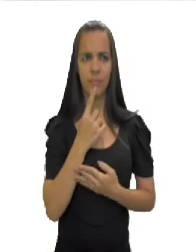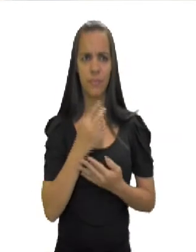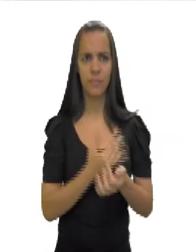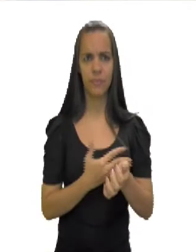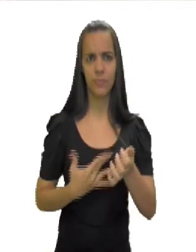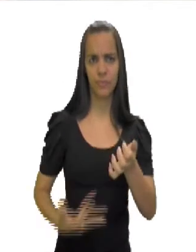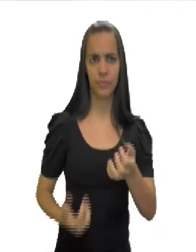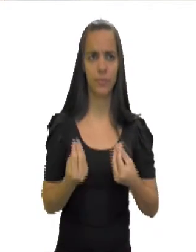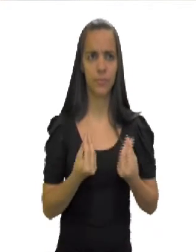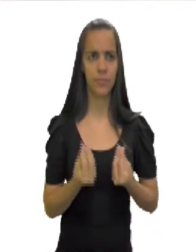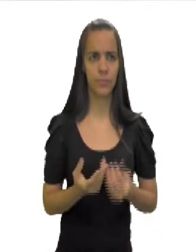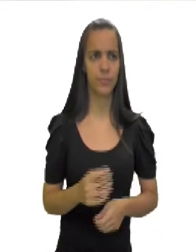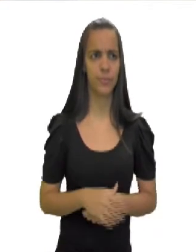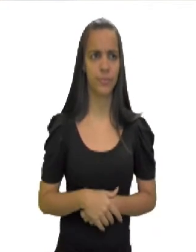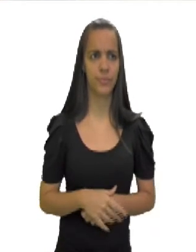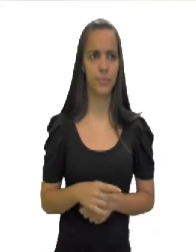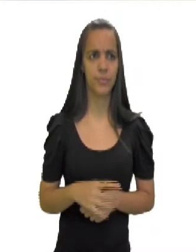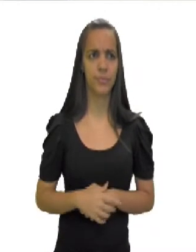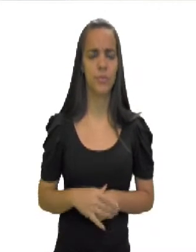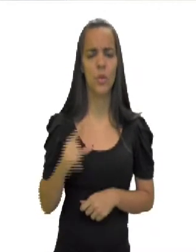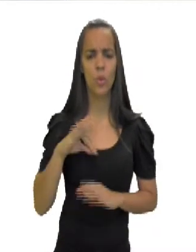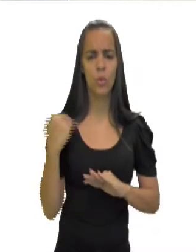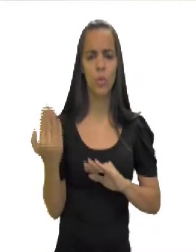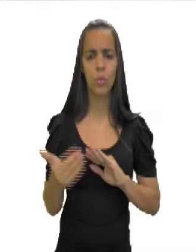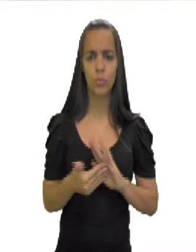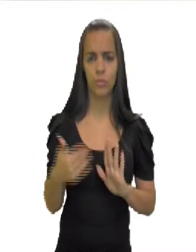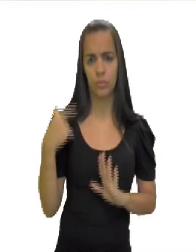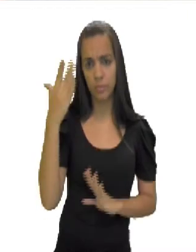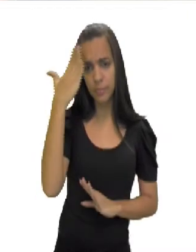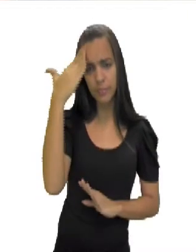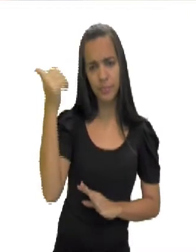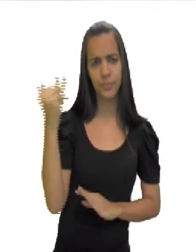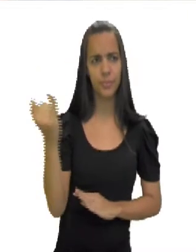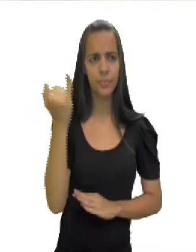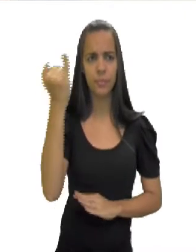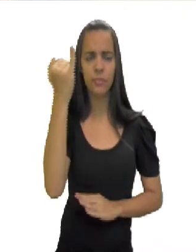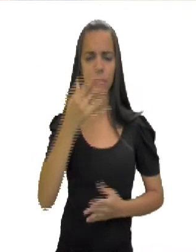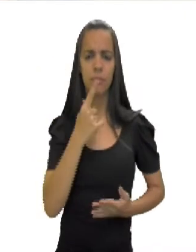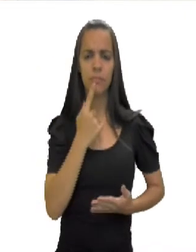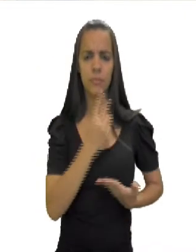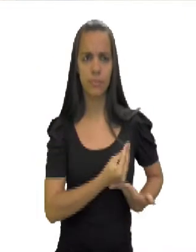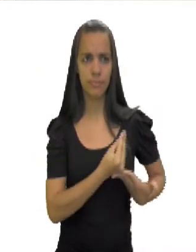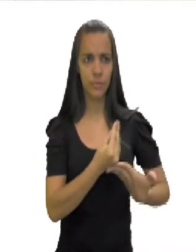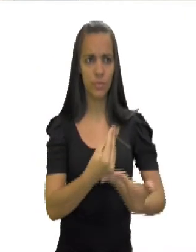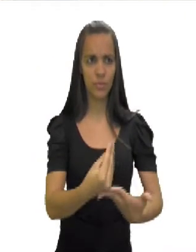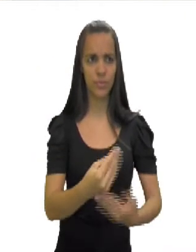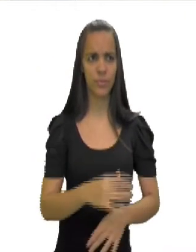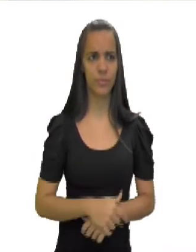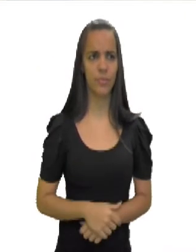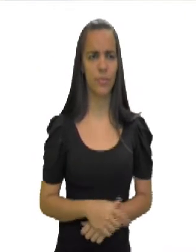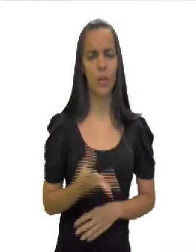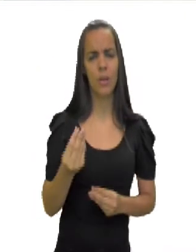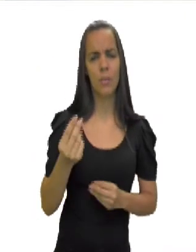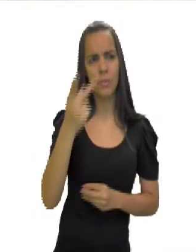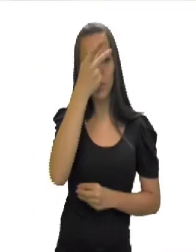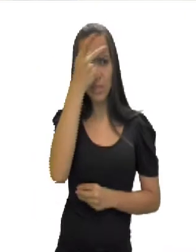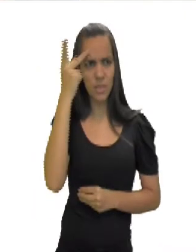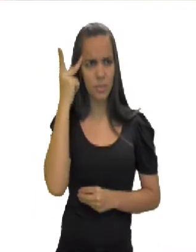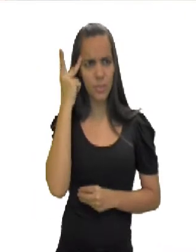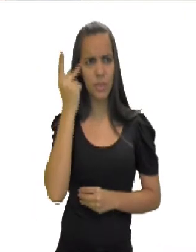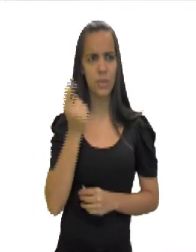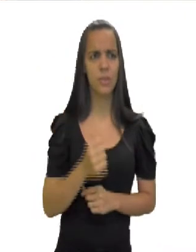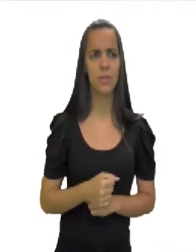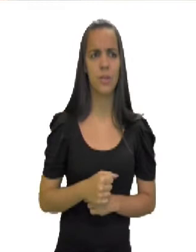sangue? Todos nós sabemos da importância de doar sangue. Porém, muitas pessoas têm